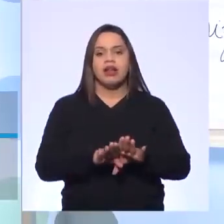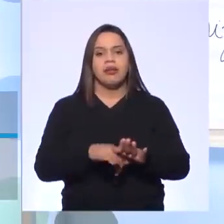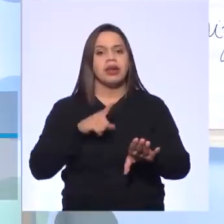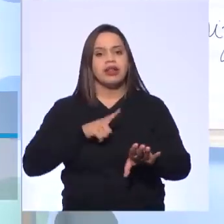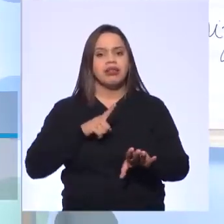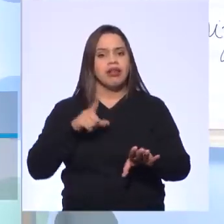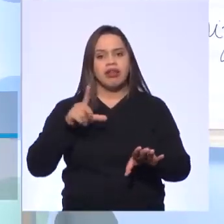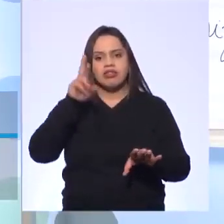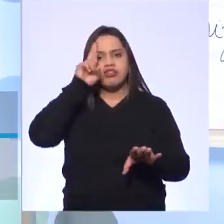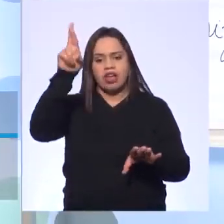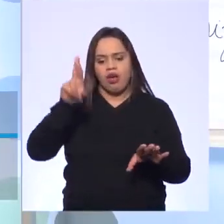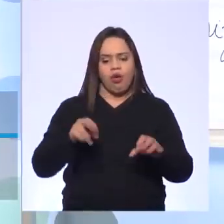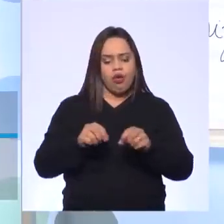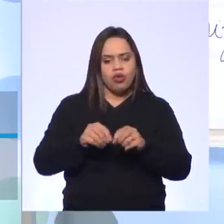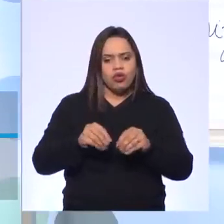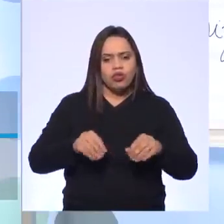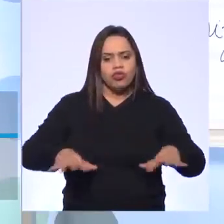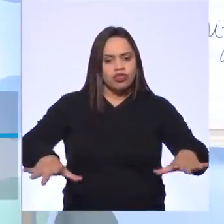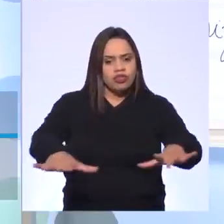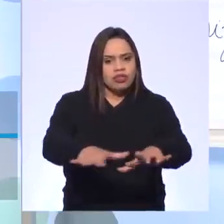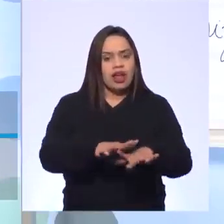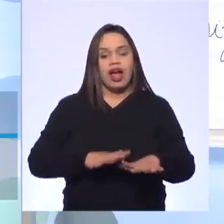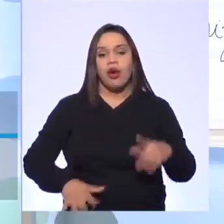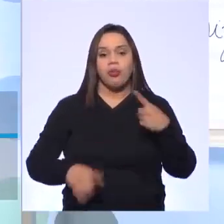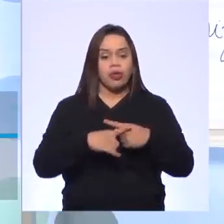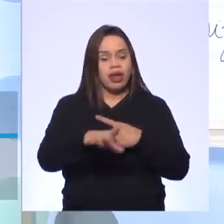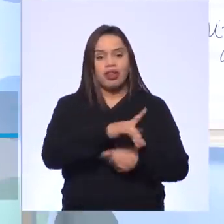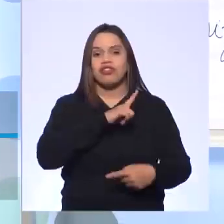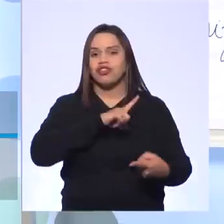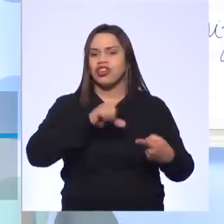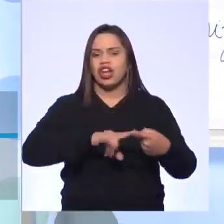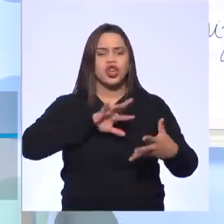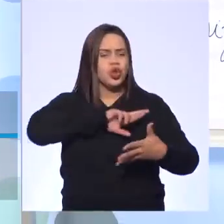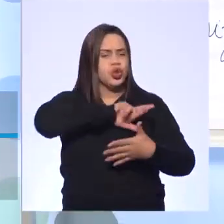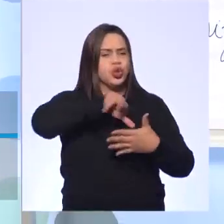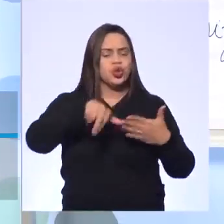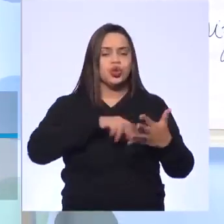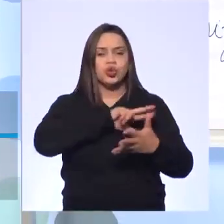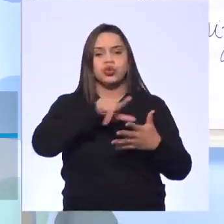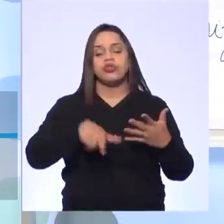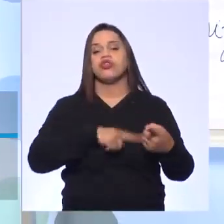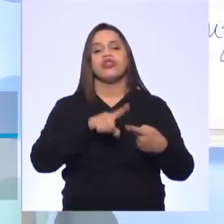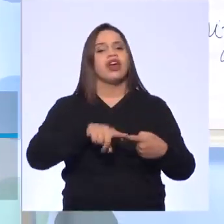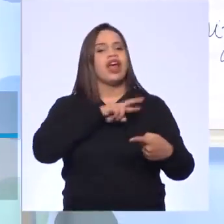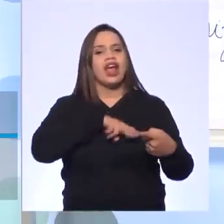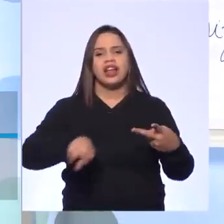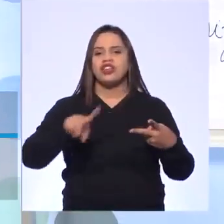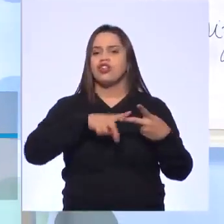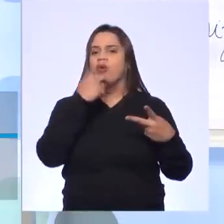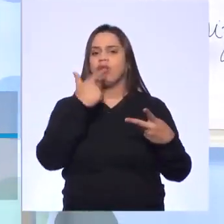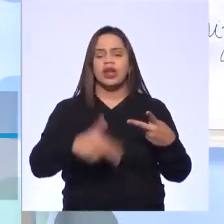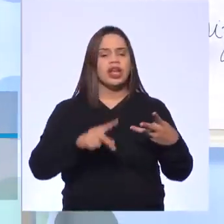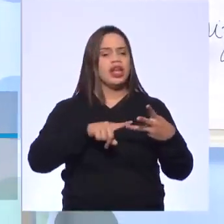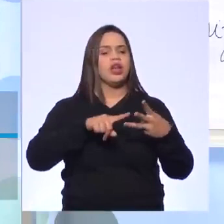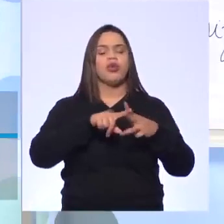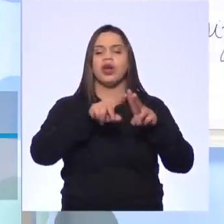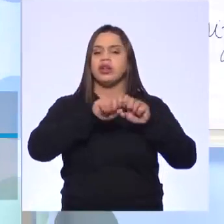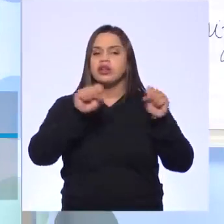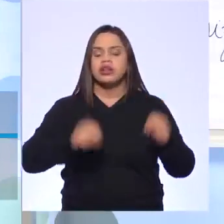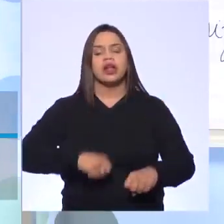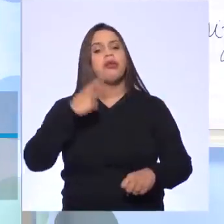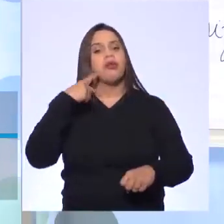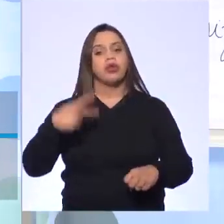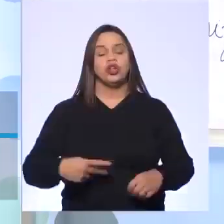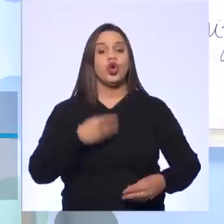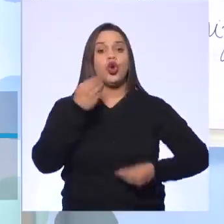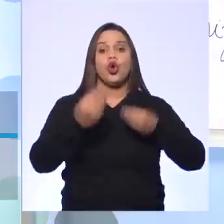línguas diferentes, religiões diferentes, sistemas políticos diferentes. Então, como que ele ia justificar que essas pessoas ficassem